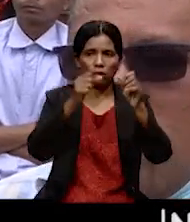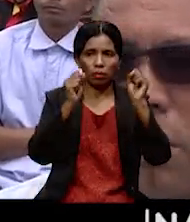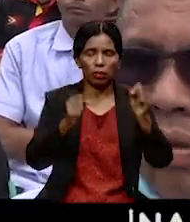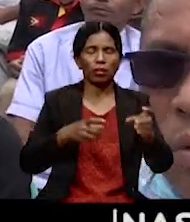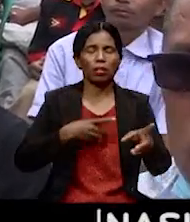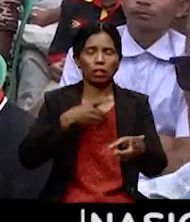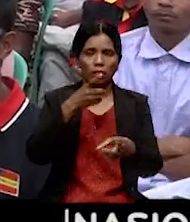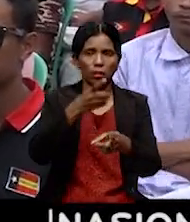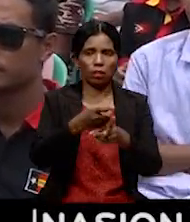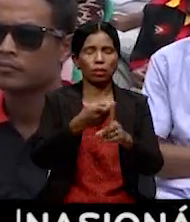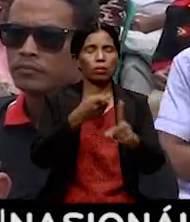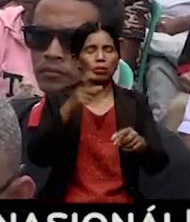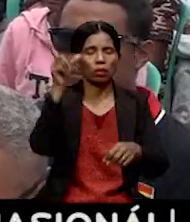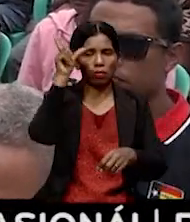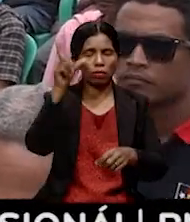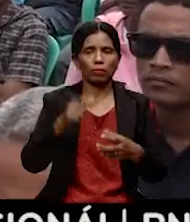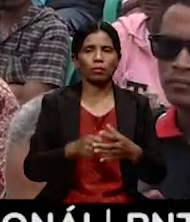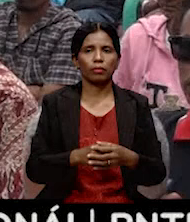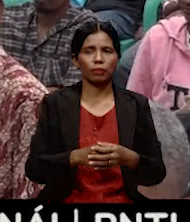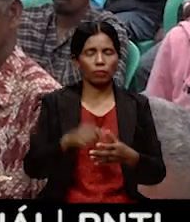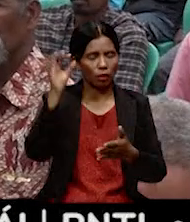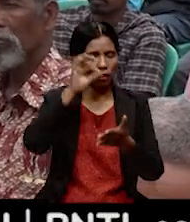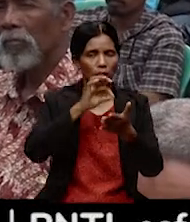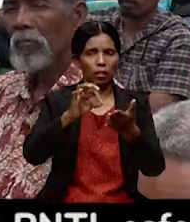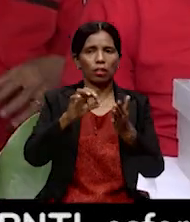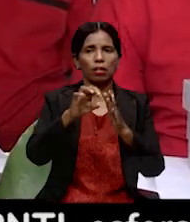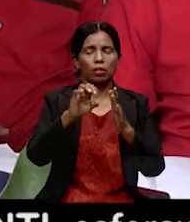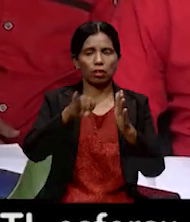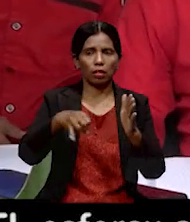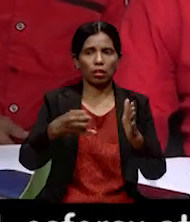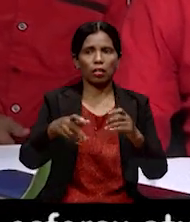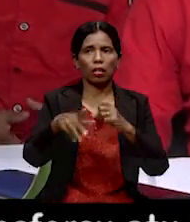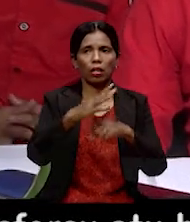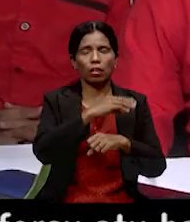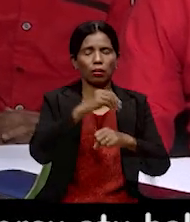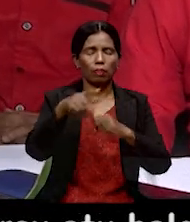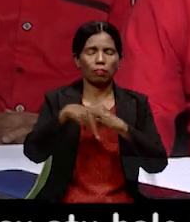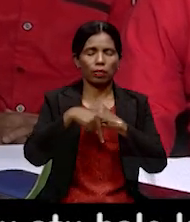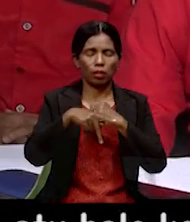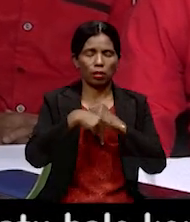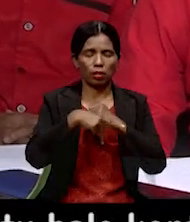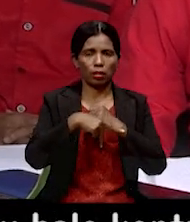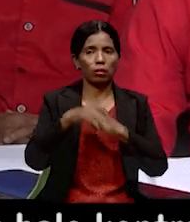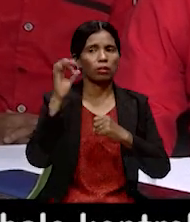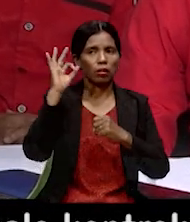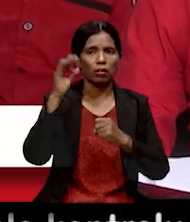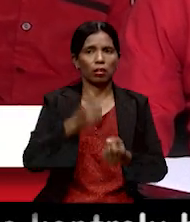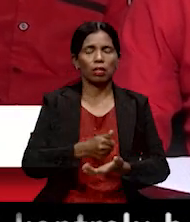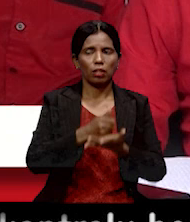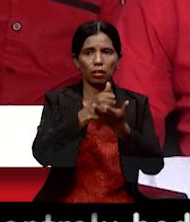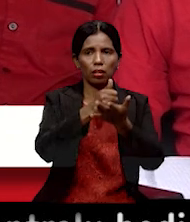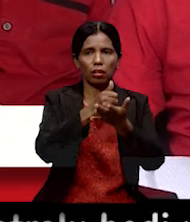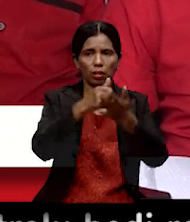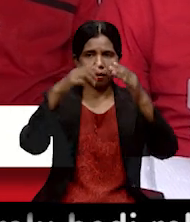husi Luolo. Sekretaris Jeral no Partido Fratelin inien, apoio ba rekandidatura ba cargo presidente